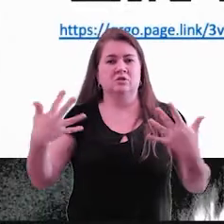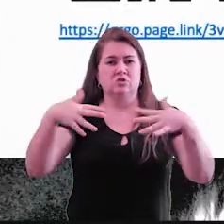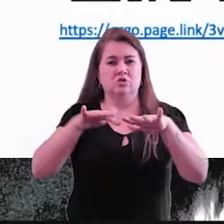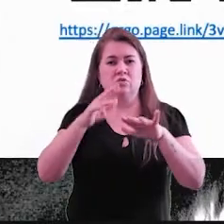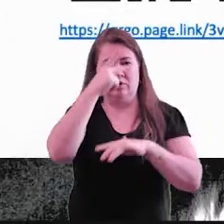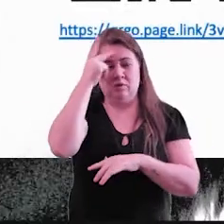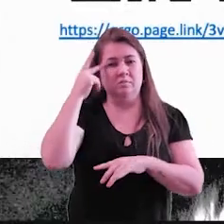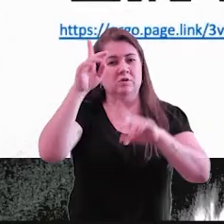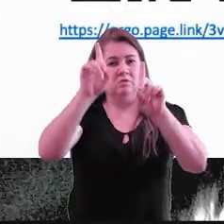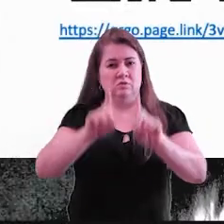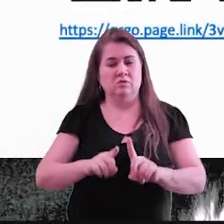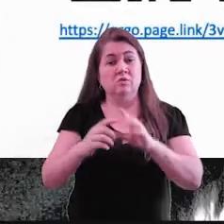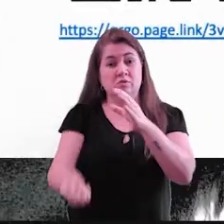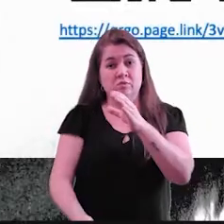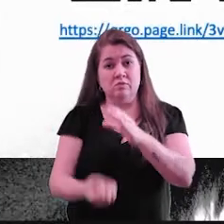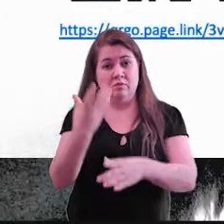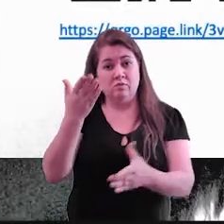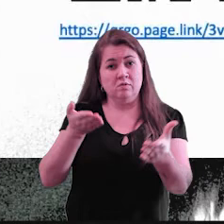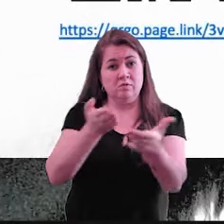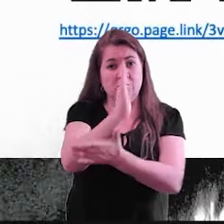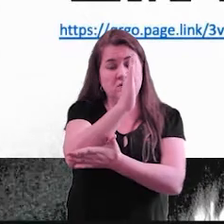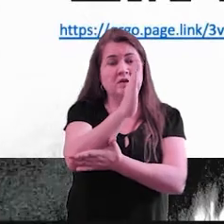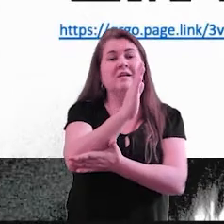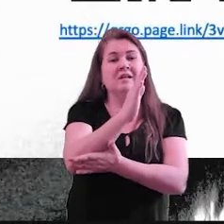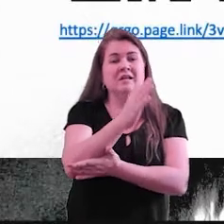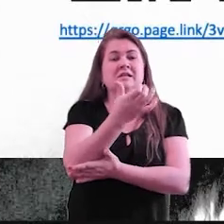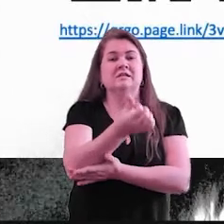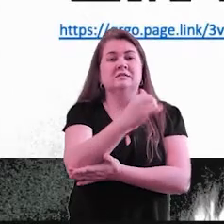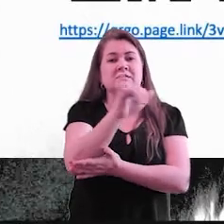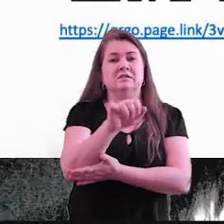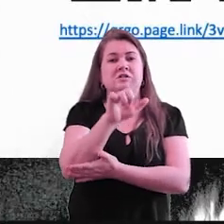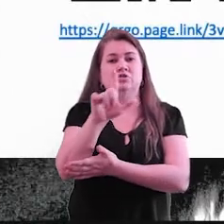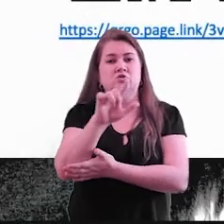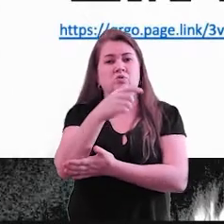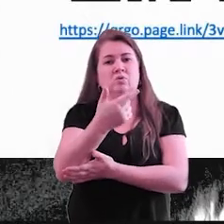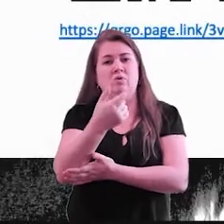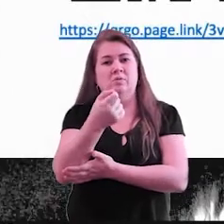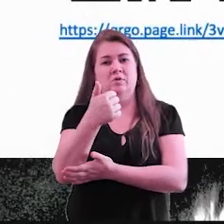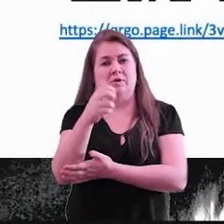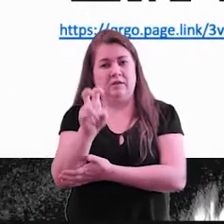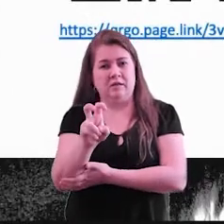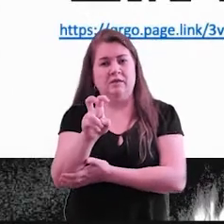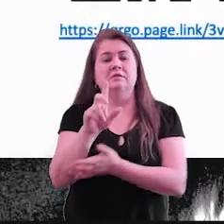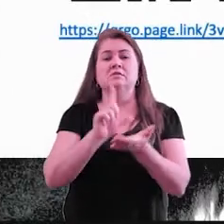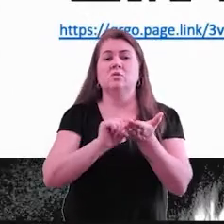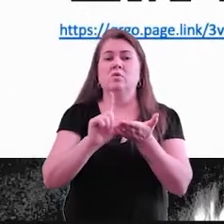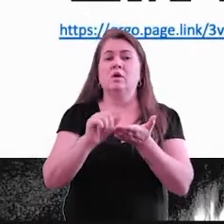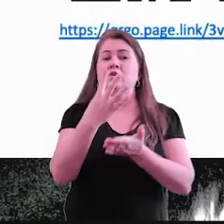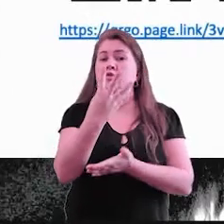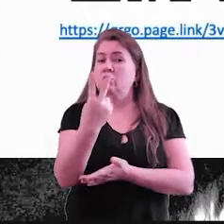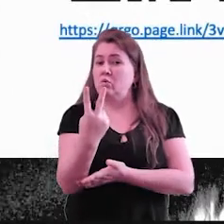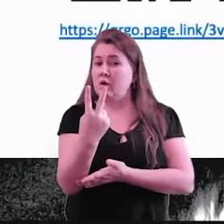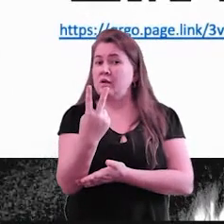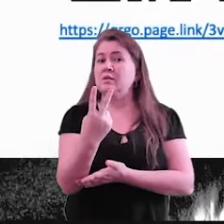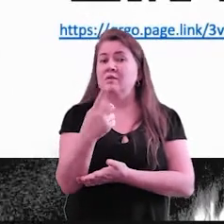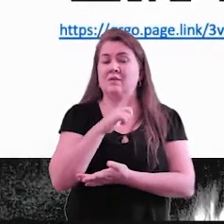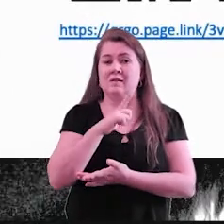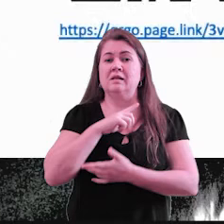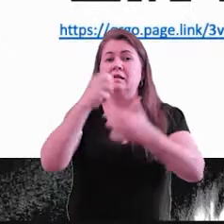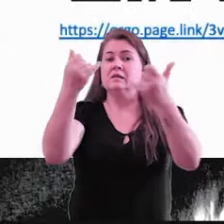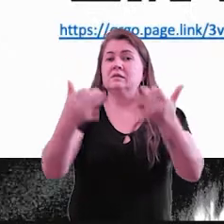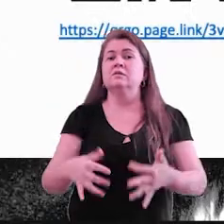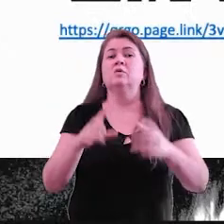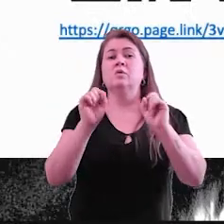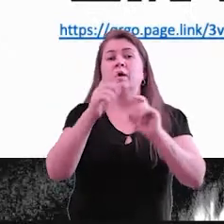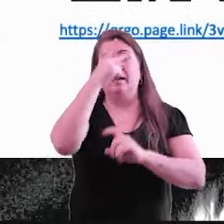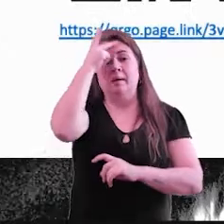e no artigo 42, ela coloca que a pessoa com deficiência tem direito à cultura, ao esporte, ao